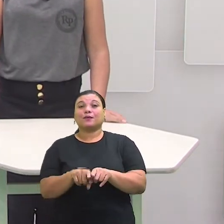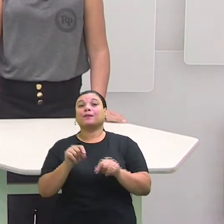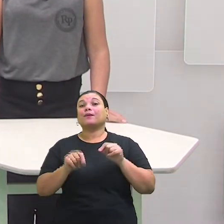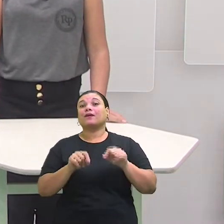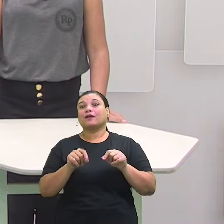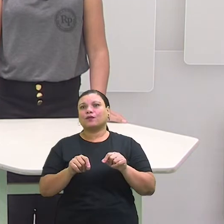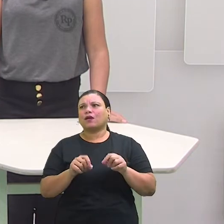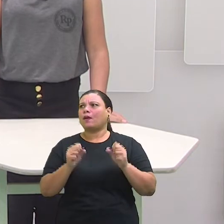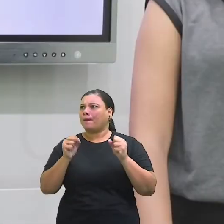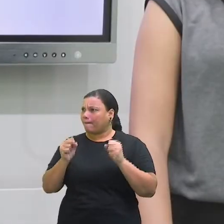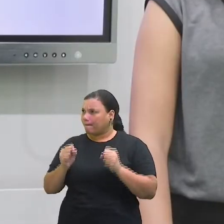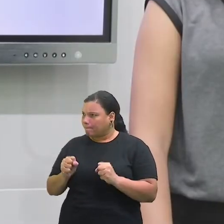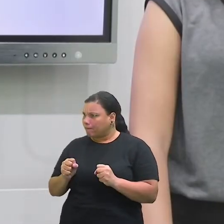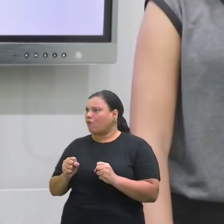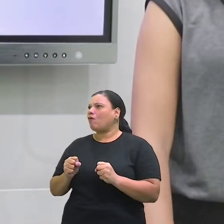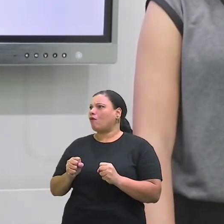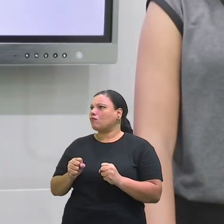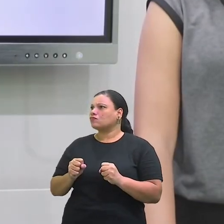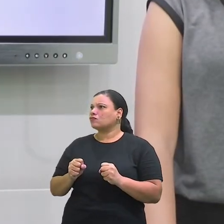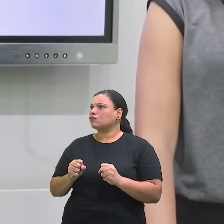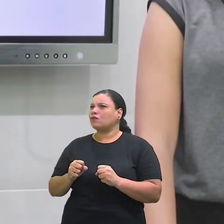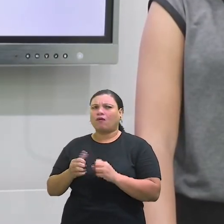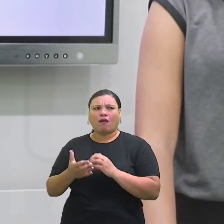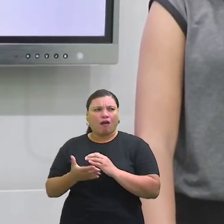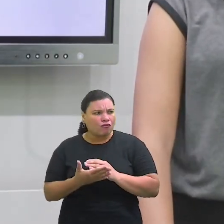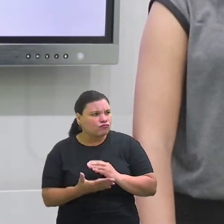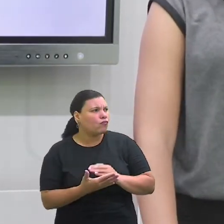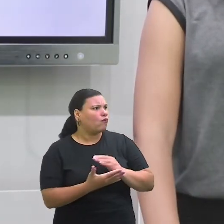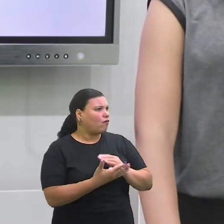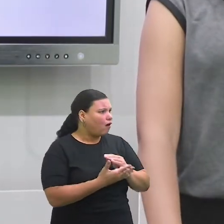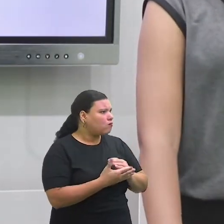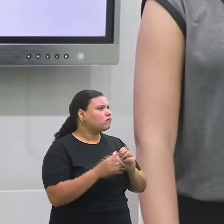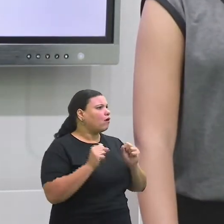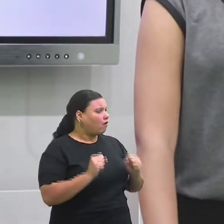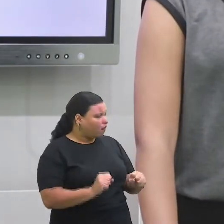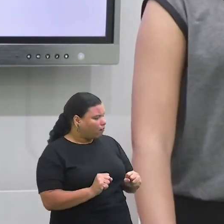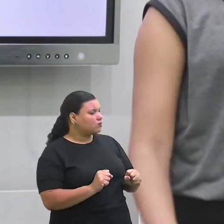Que vocês podem pedir definição e aplicação na frase, tá, gente?